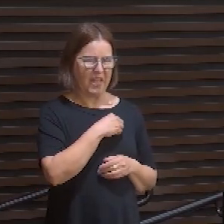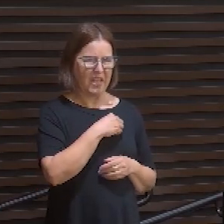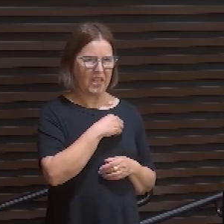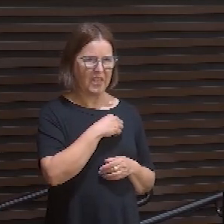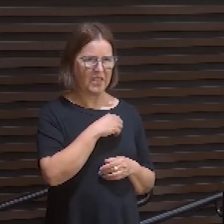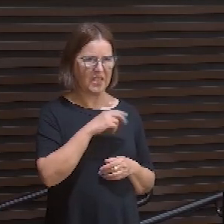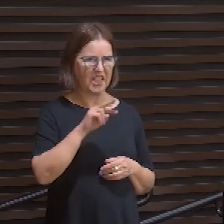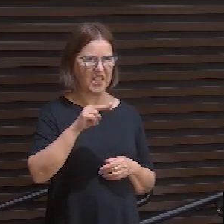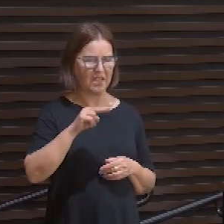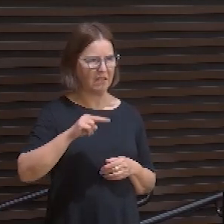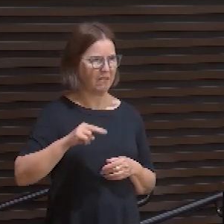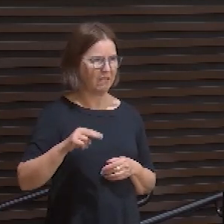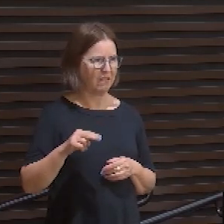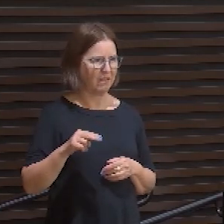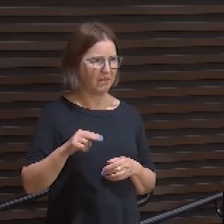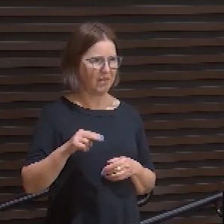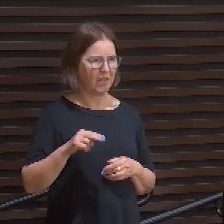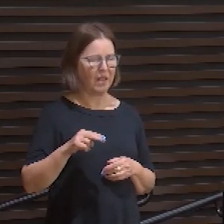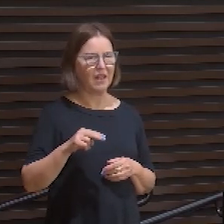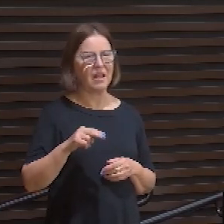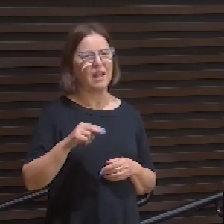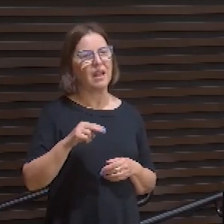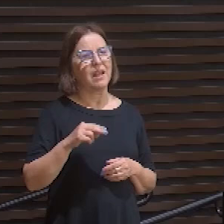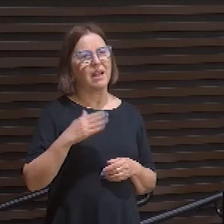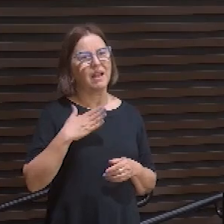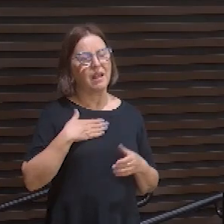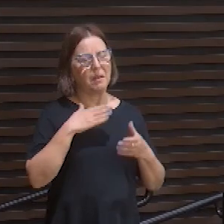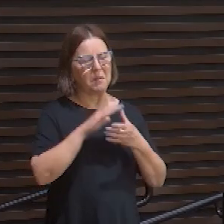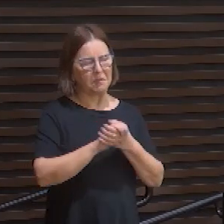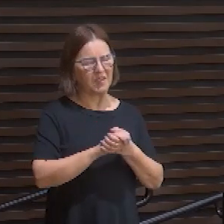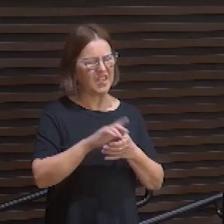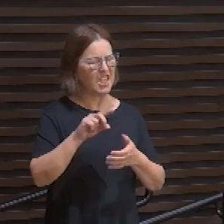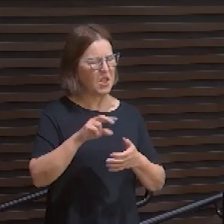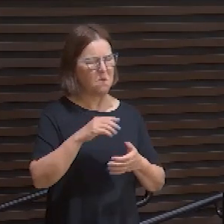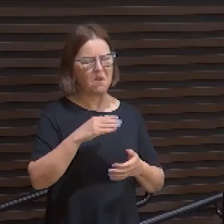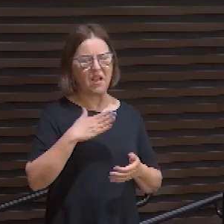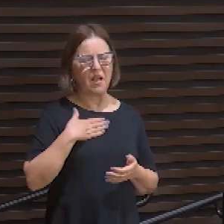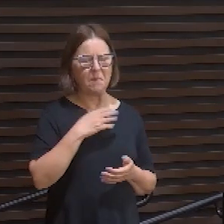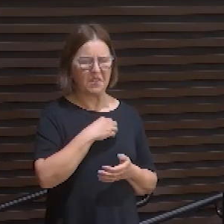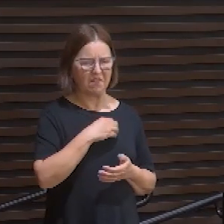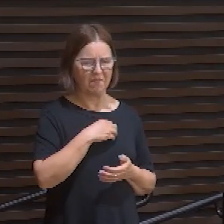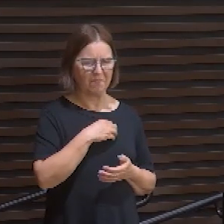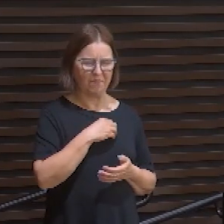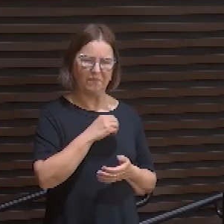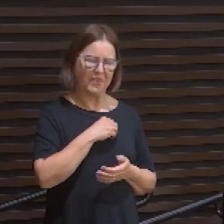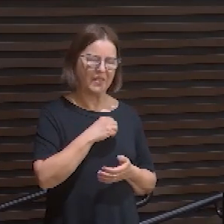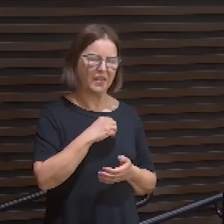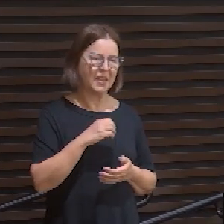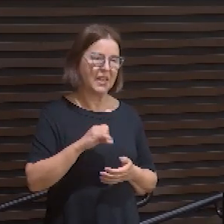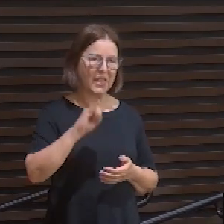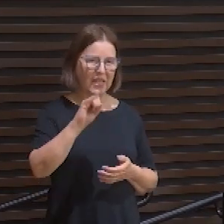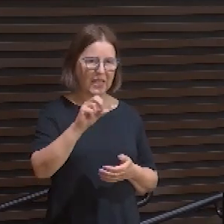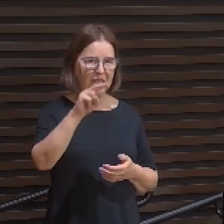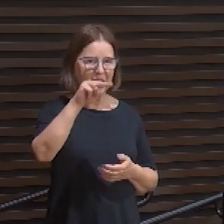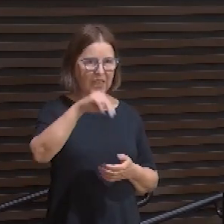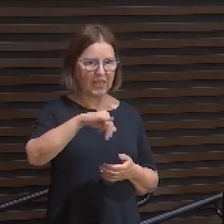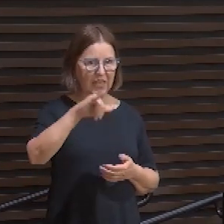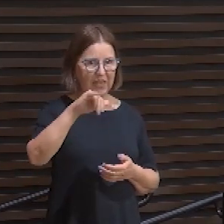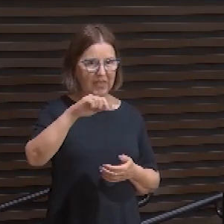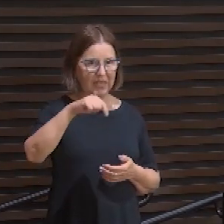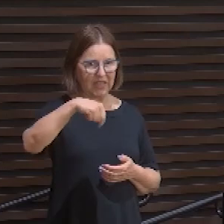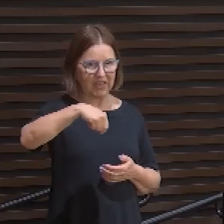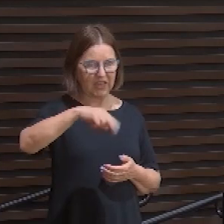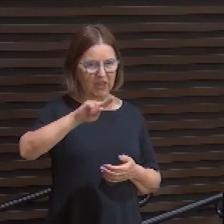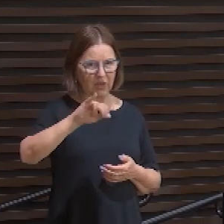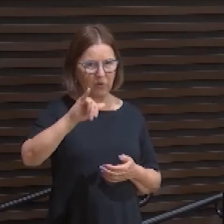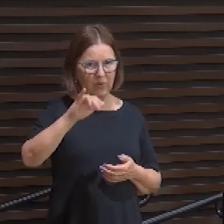igual à iniquidade do Glênio. A iniquidade do Glênio é igual à iniquidade da